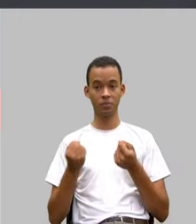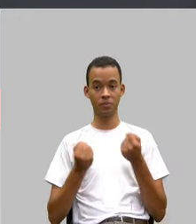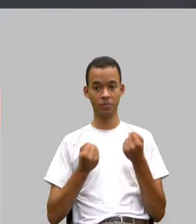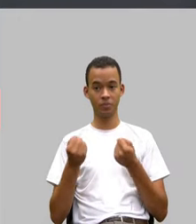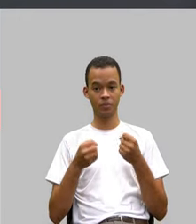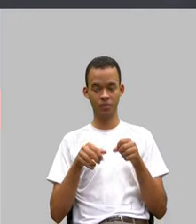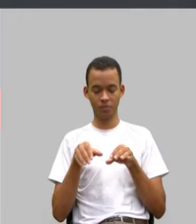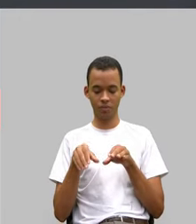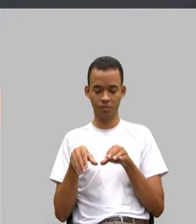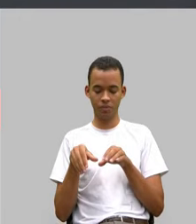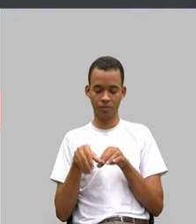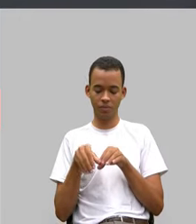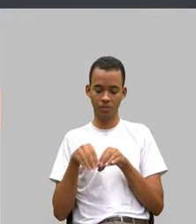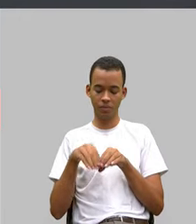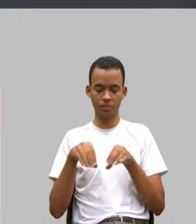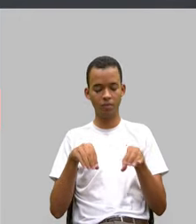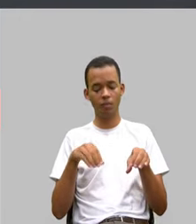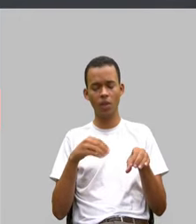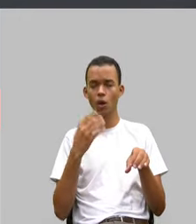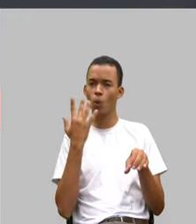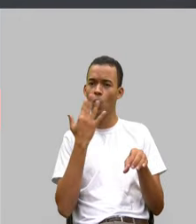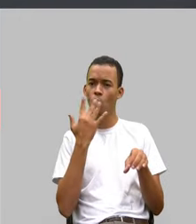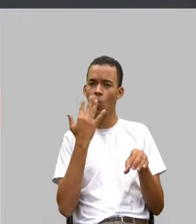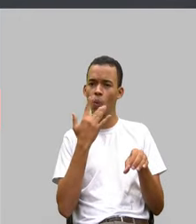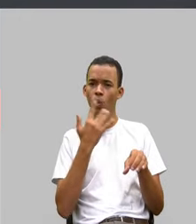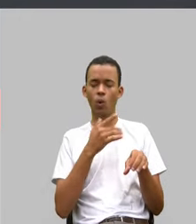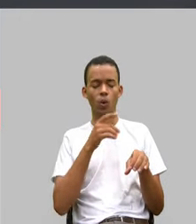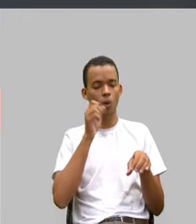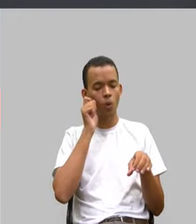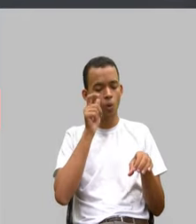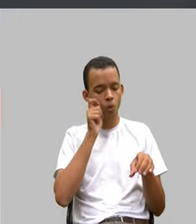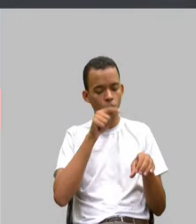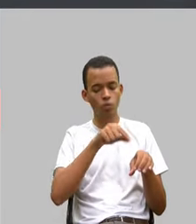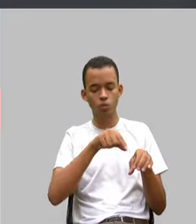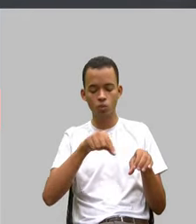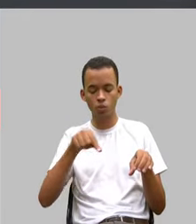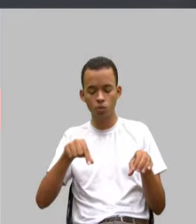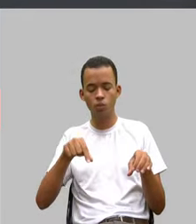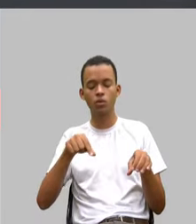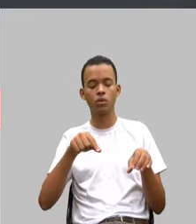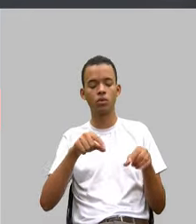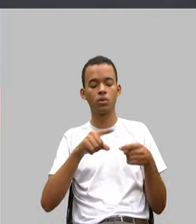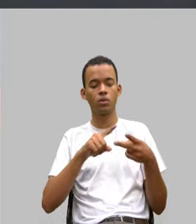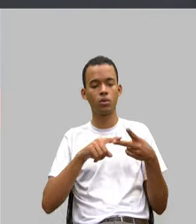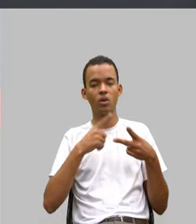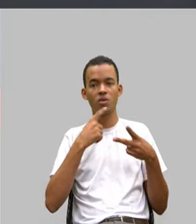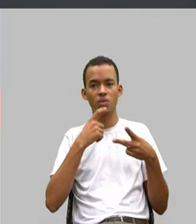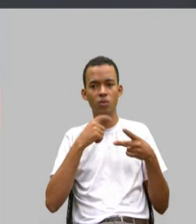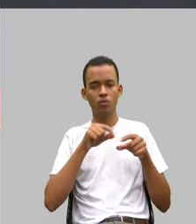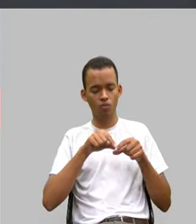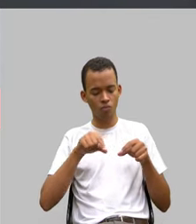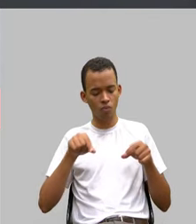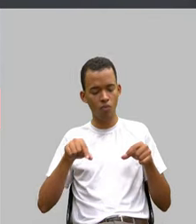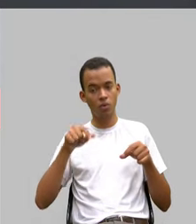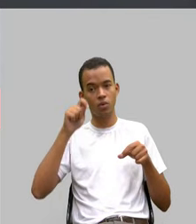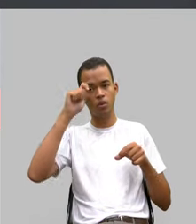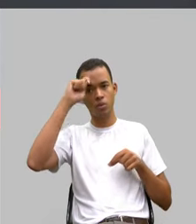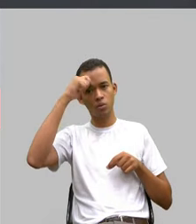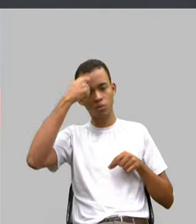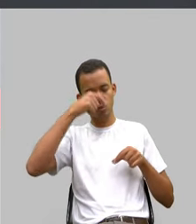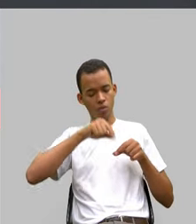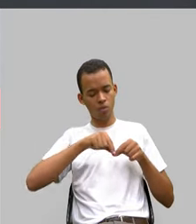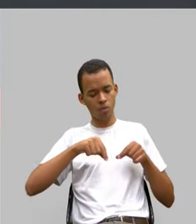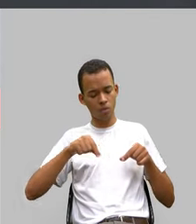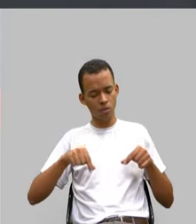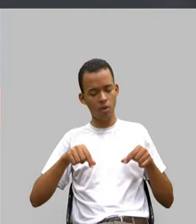Wheels por cor todos os Azul todos os vermelhos todos pretos Amarelo quando ele terminou Ele olhou para